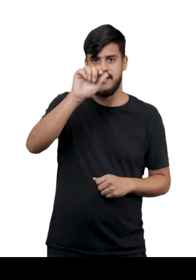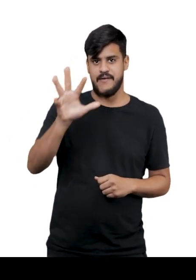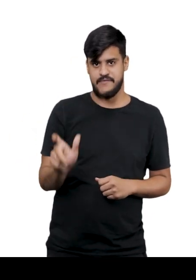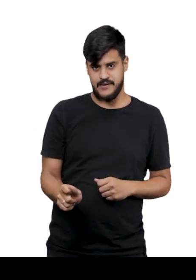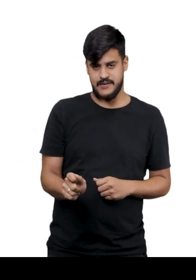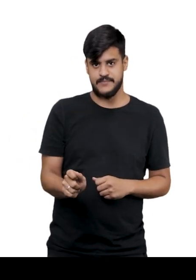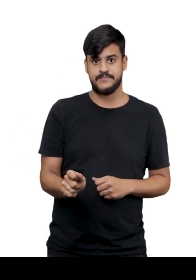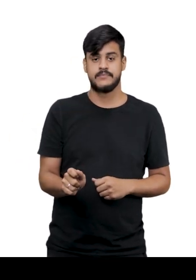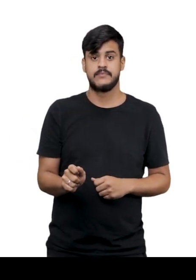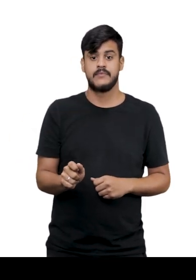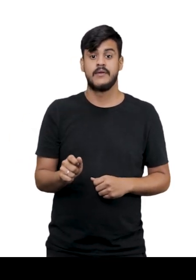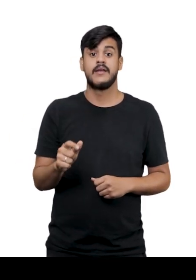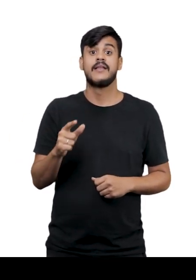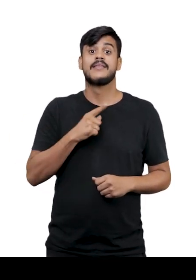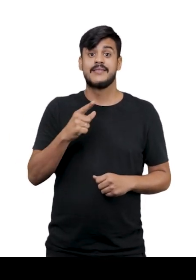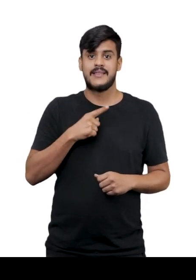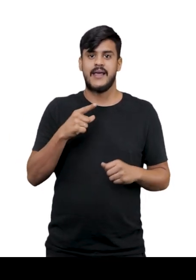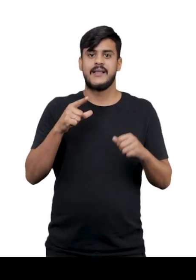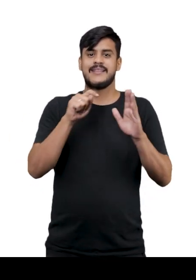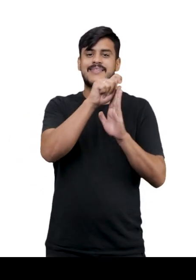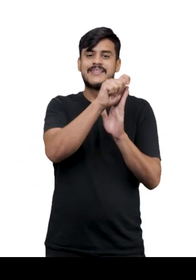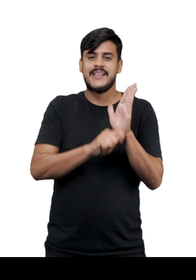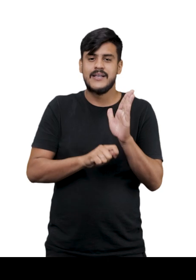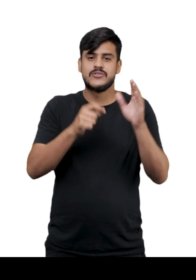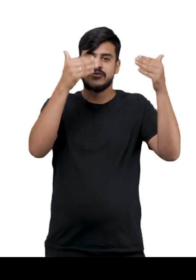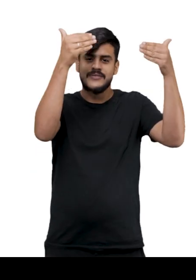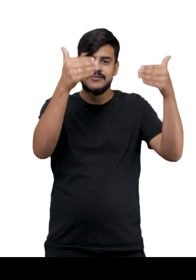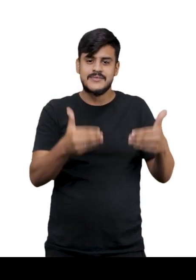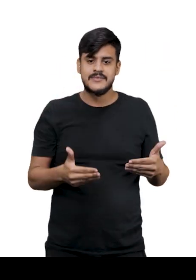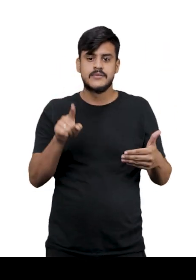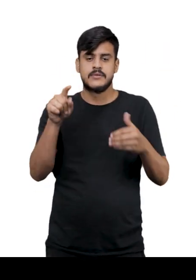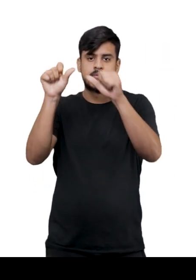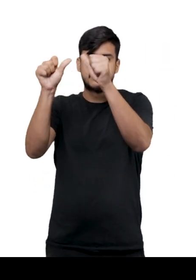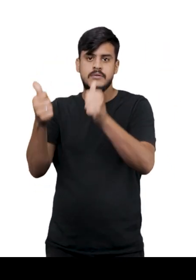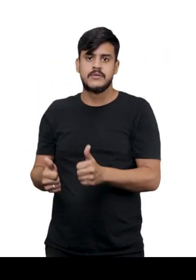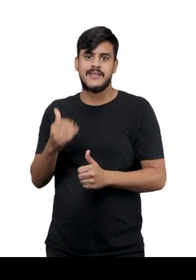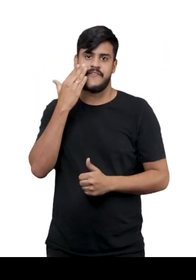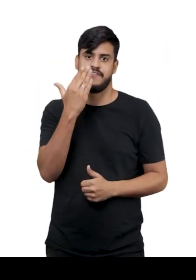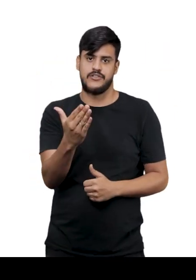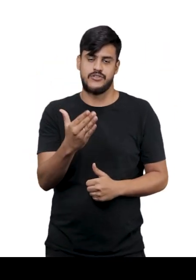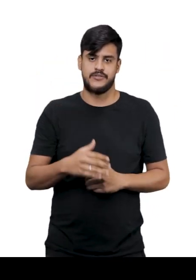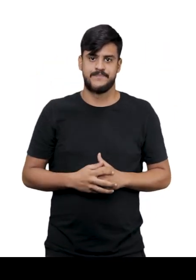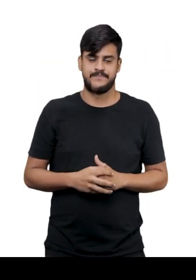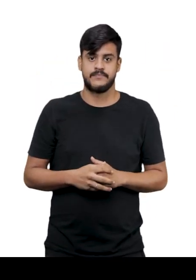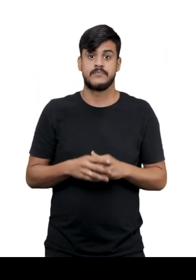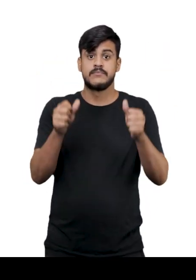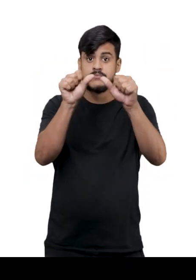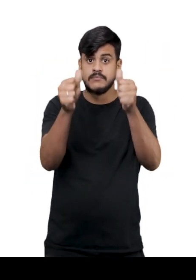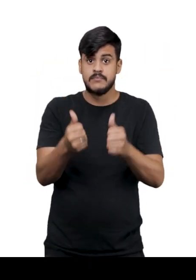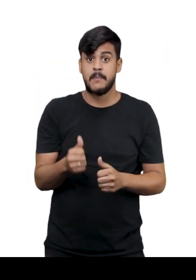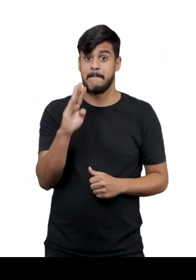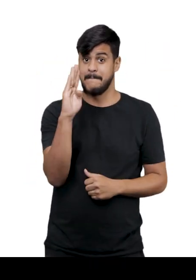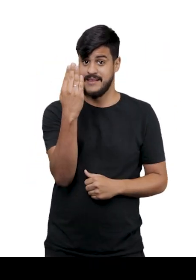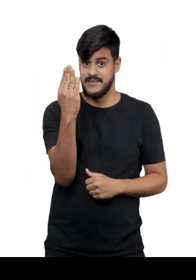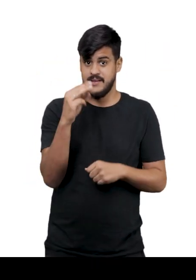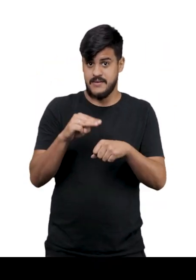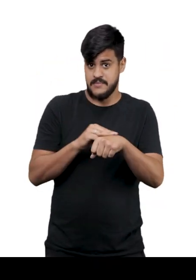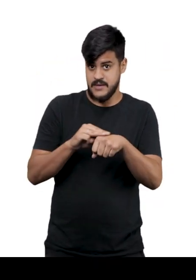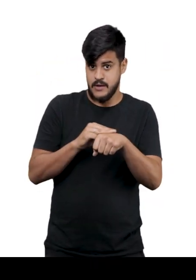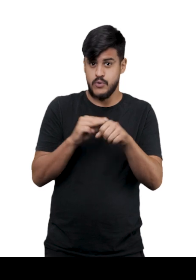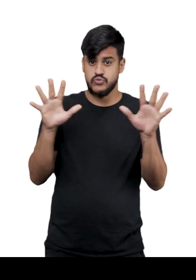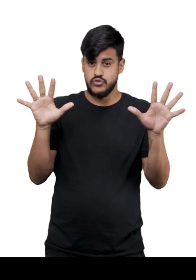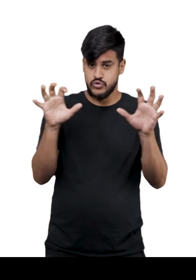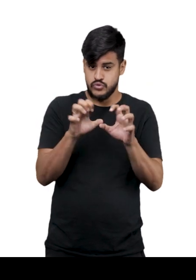Ocidental. A obra está à frente do texto de parede, dentro da galeria. É uma escultura em